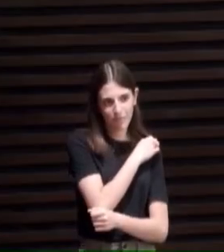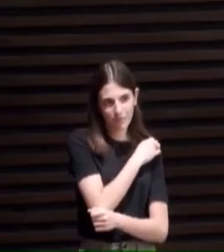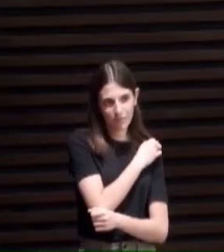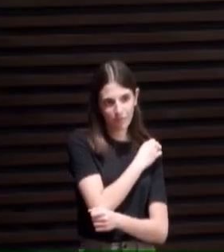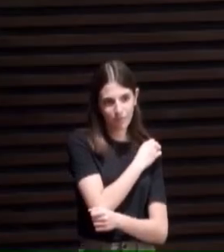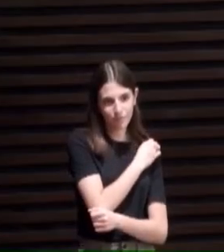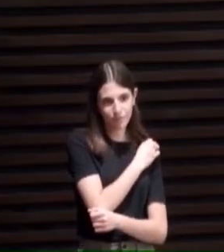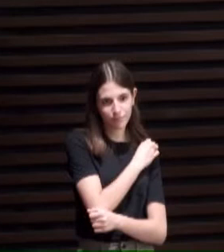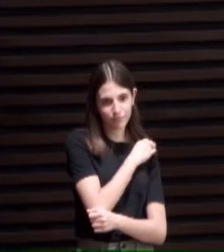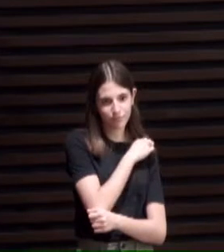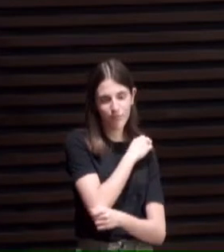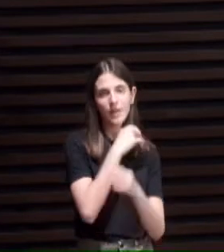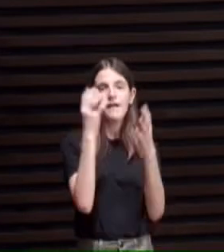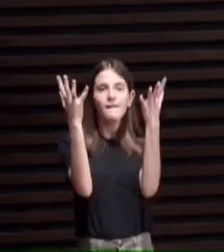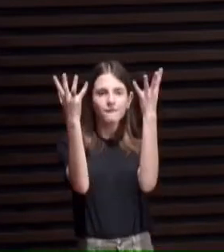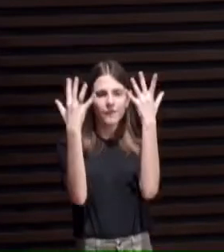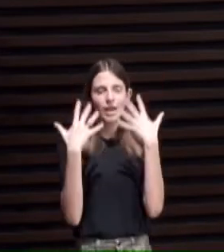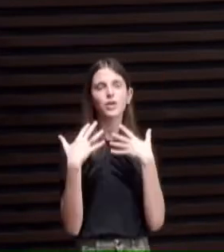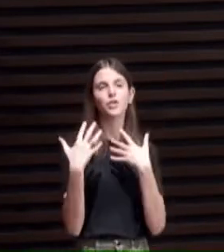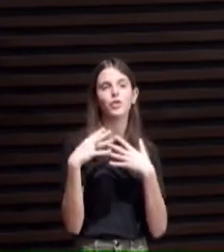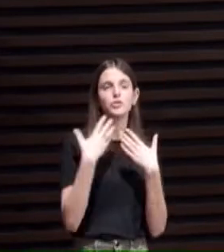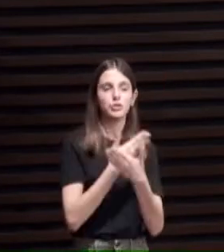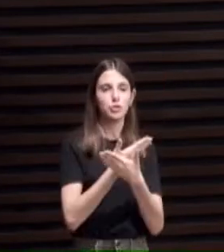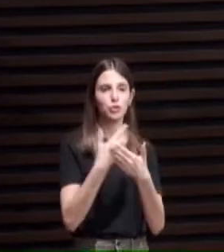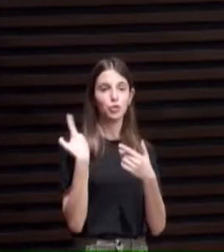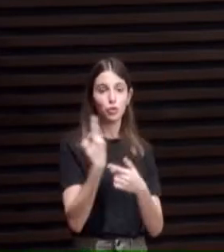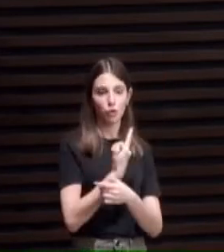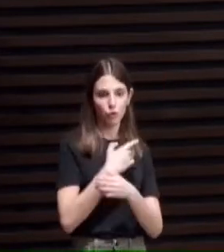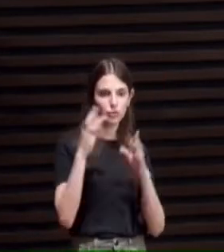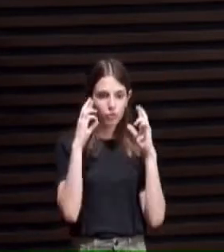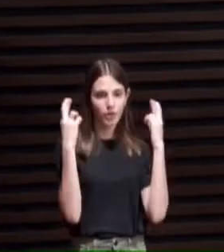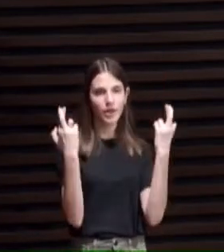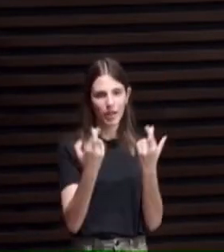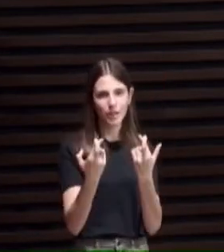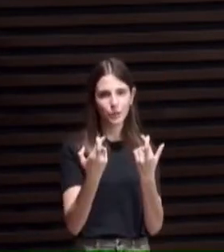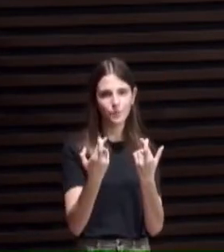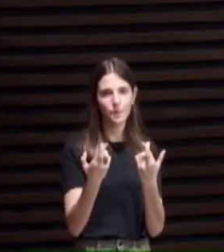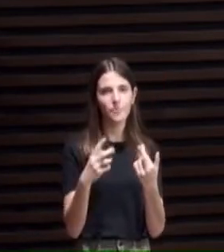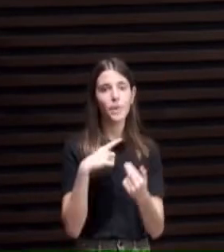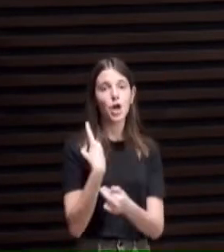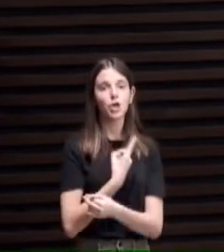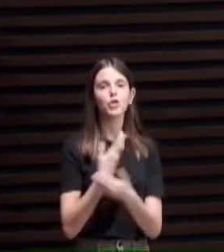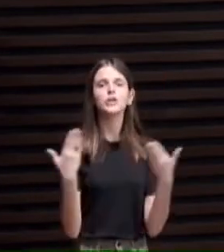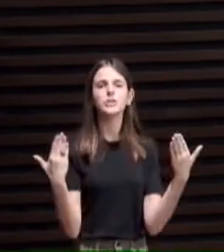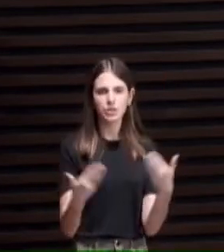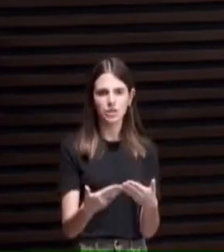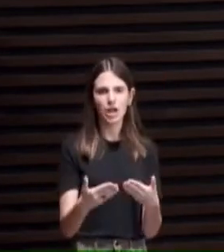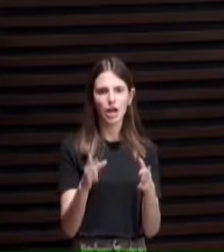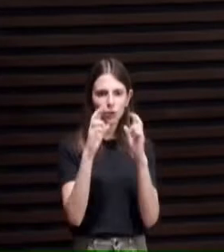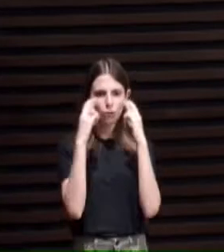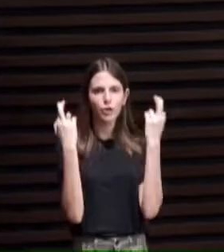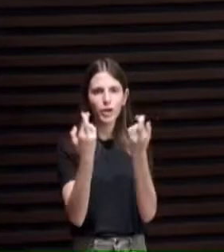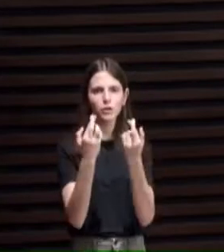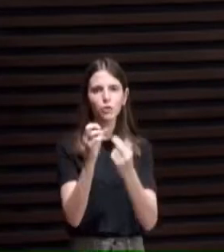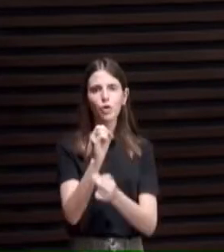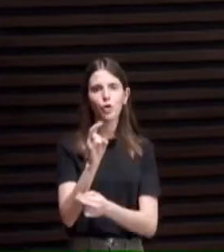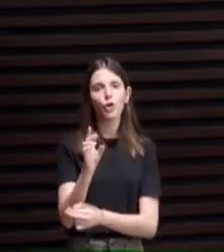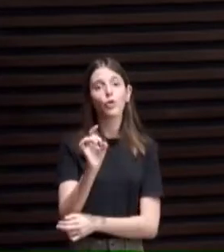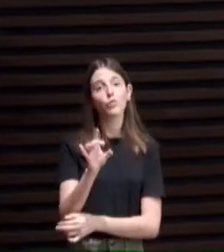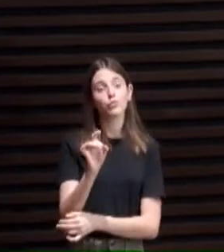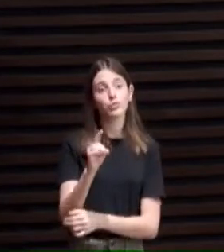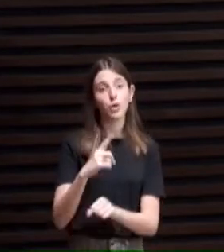venha a nós o vosso reino. Já estamos nesse reino ou será apenas quando Cristo voltar? Essa